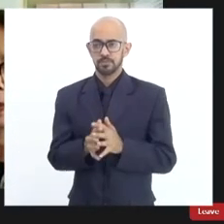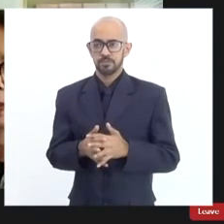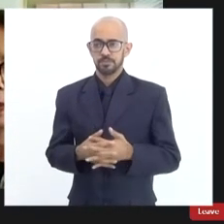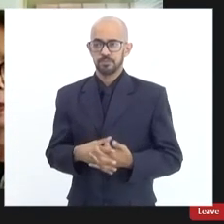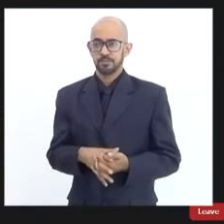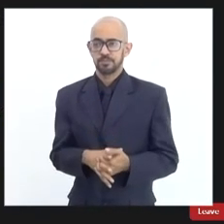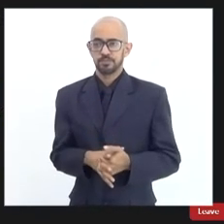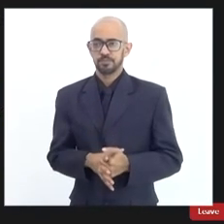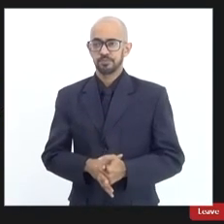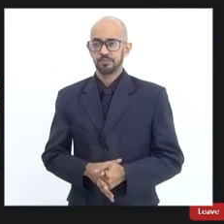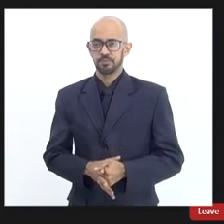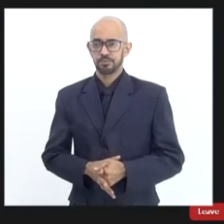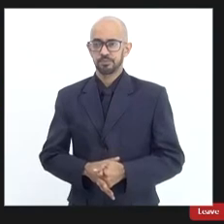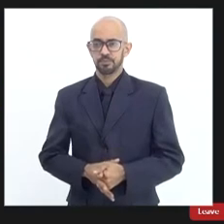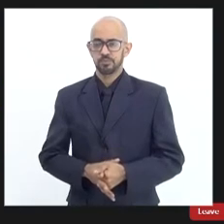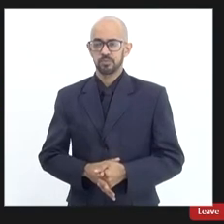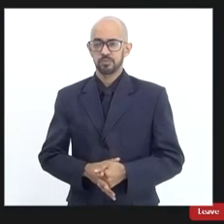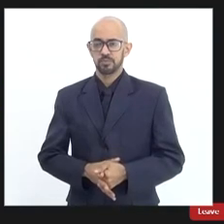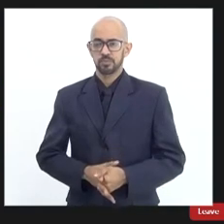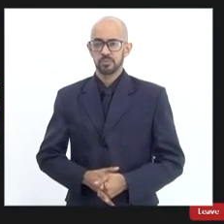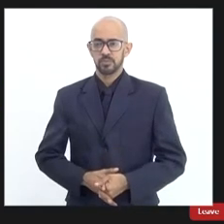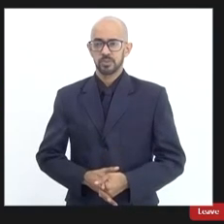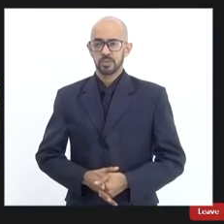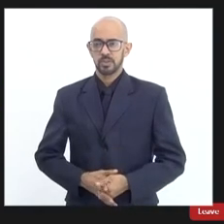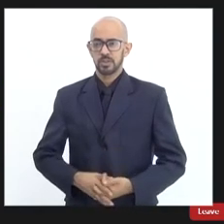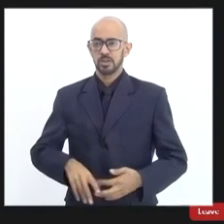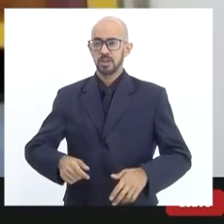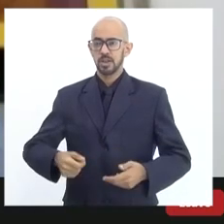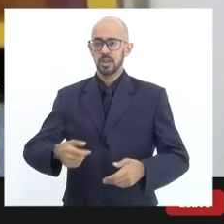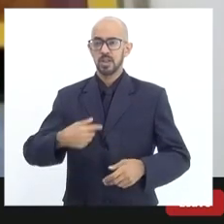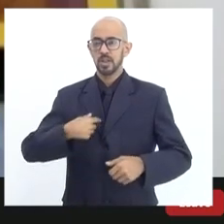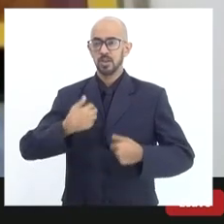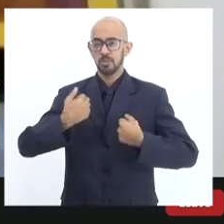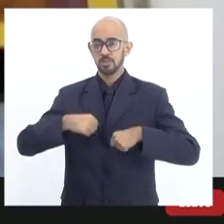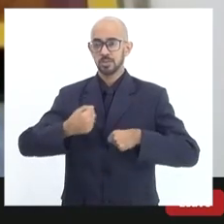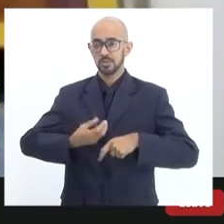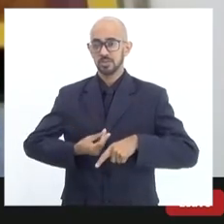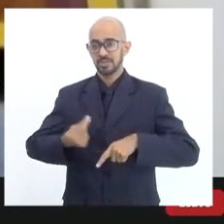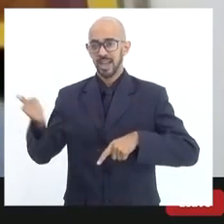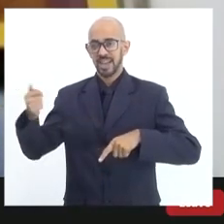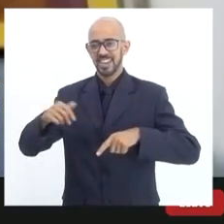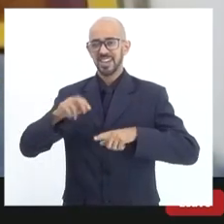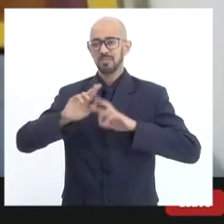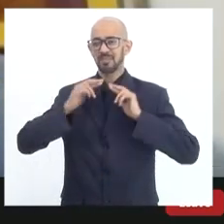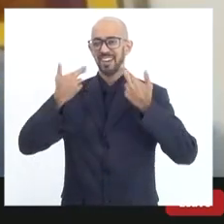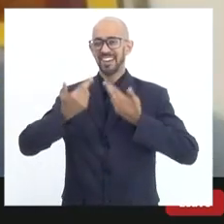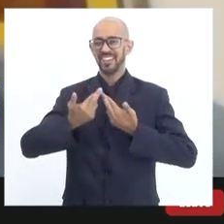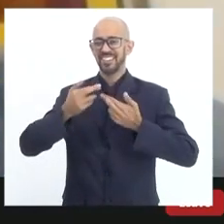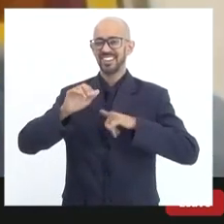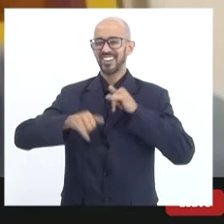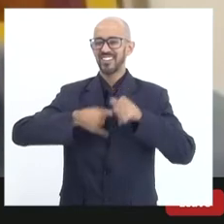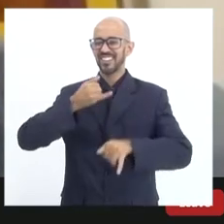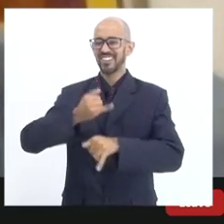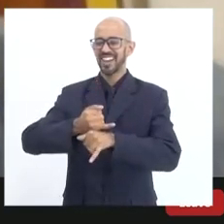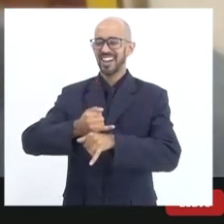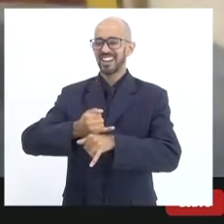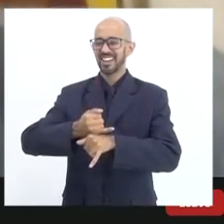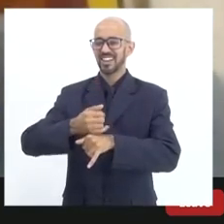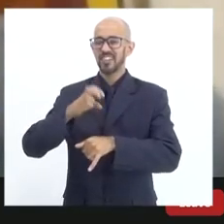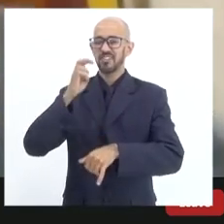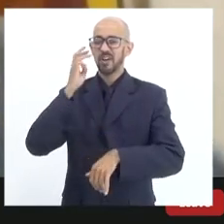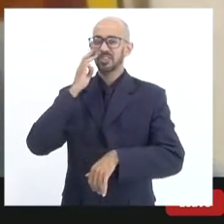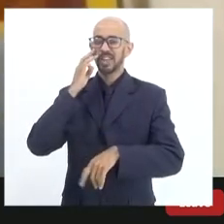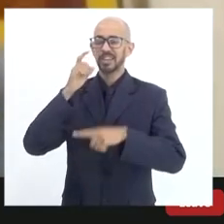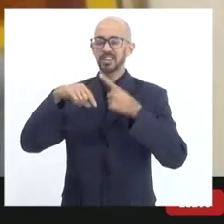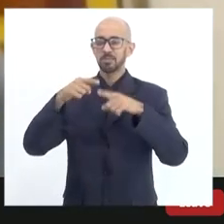vou falar aqui, antes de sair, porque eu vou sair, por incrível que pareça, para uma reunião online com o Valdec, né? E depois encontrar com a Mônica